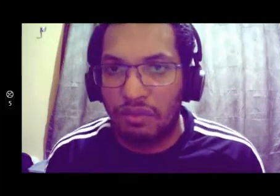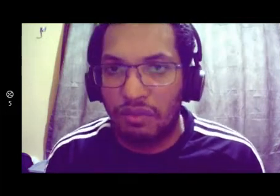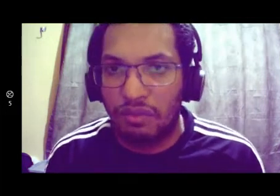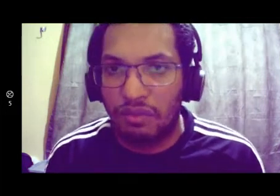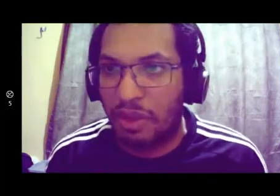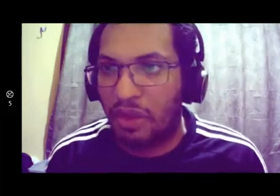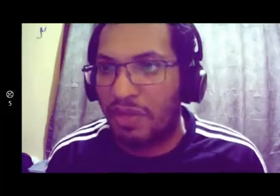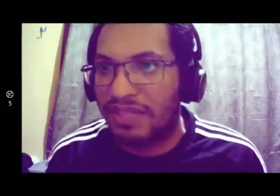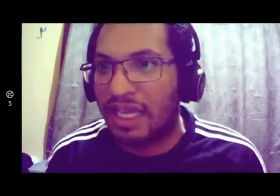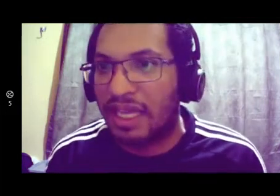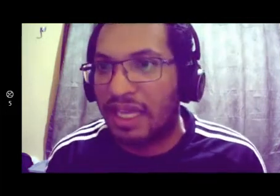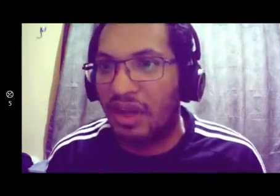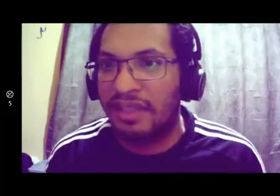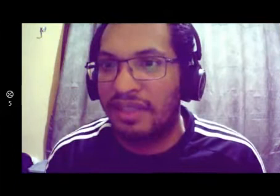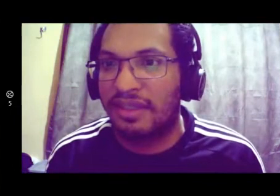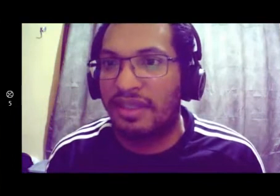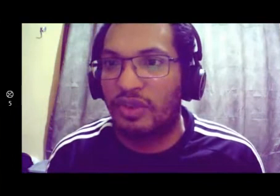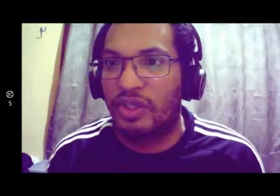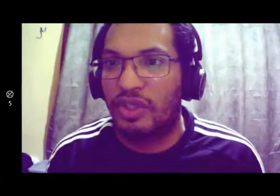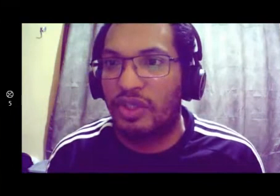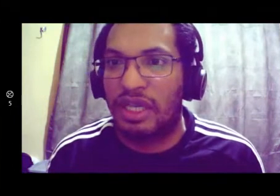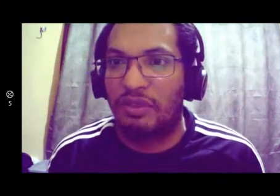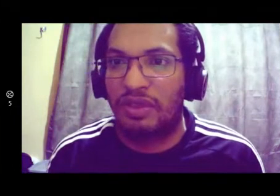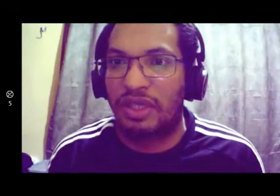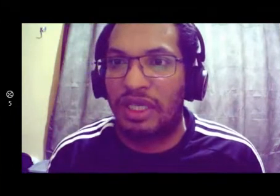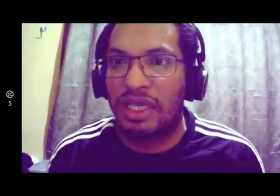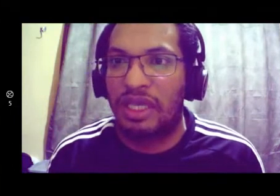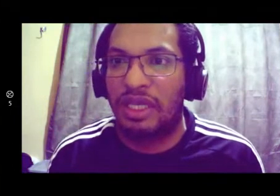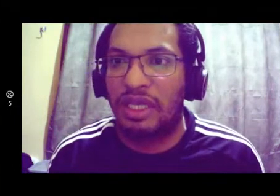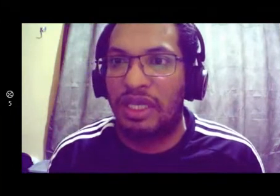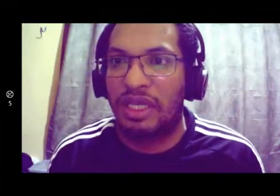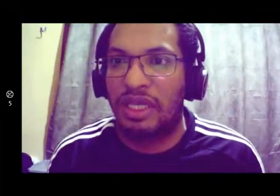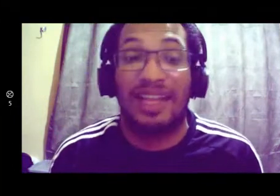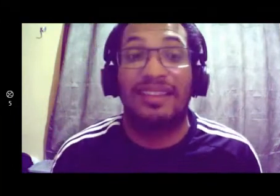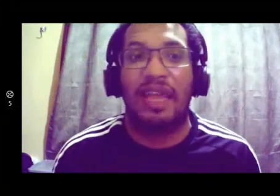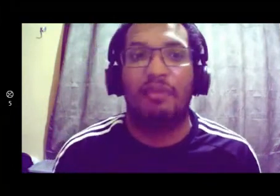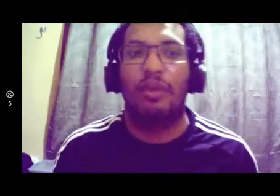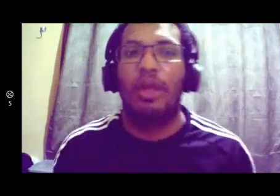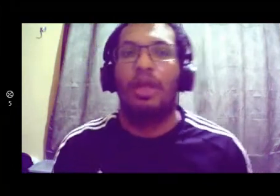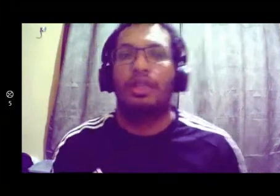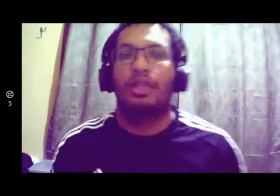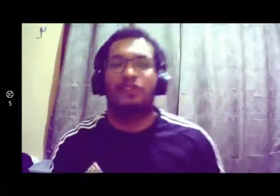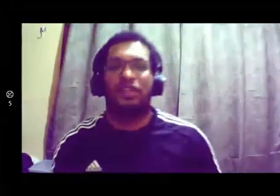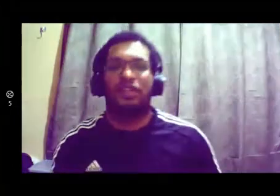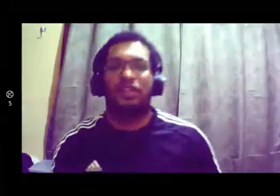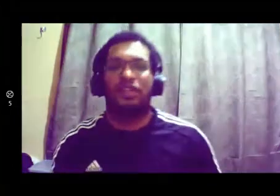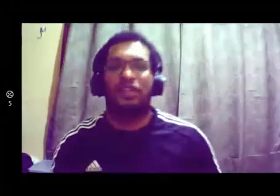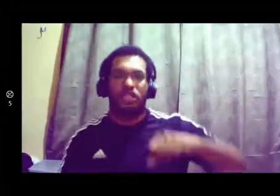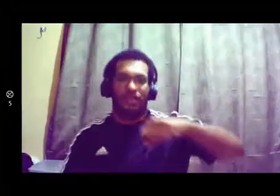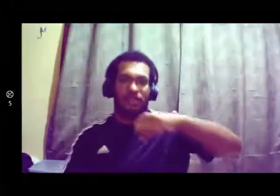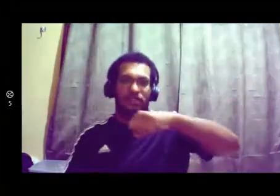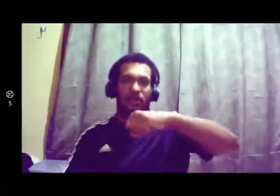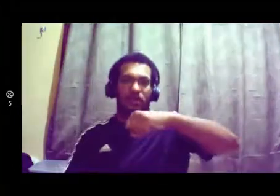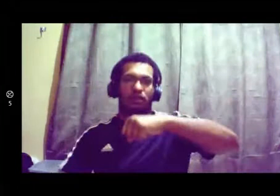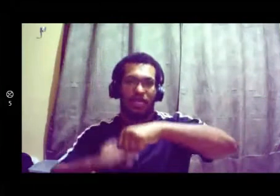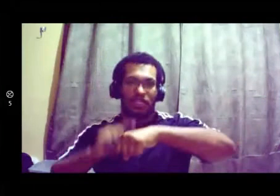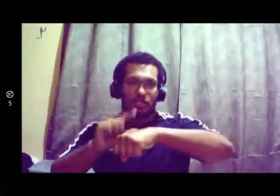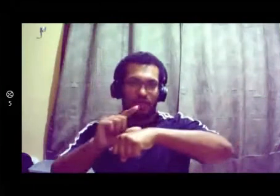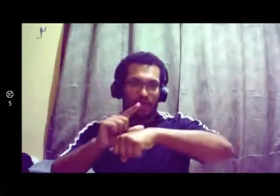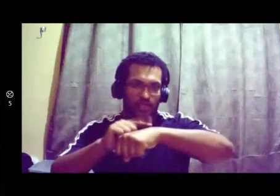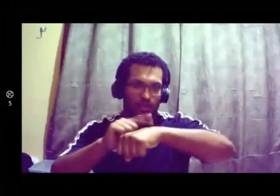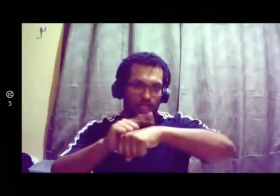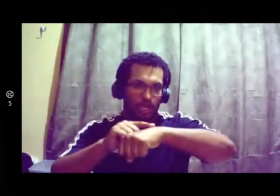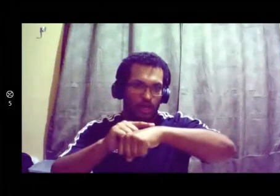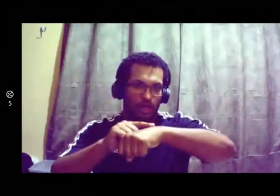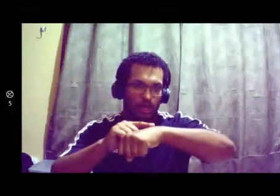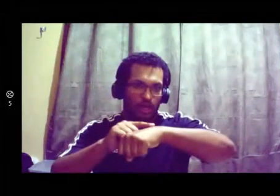Então, primeiro para começar aqui, ó, esse sinalzinho aqui que está mostrando aqui, está relacionado a tempo. Então a gente faz o seguinte, a gente faz assim, ó, que a gente